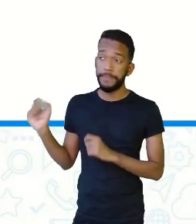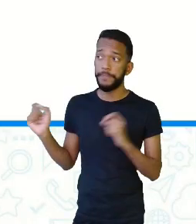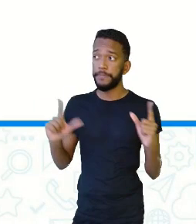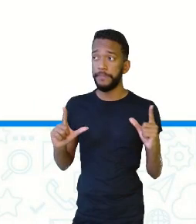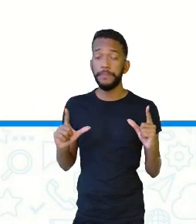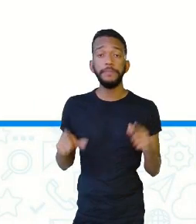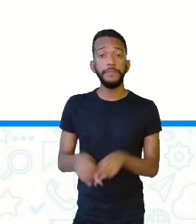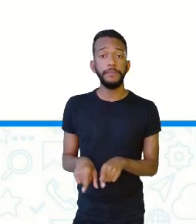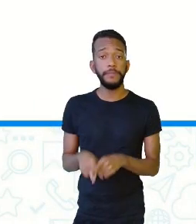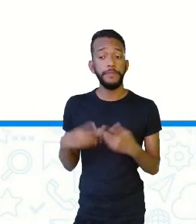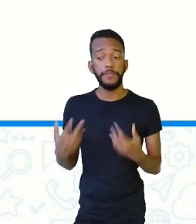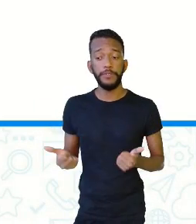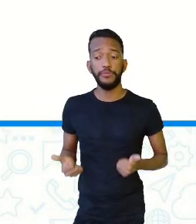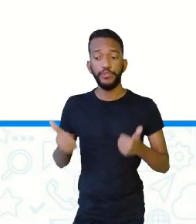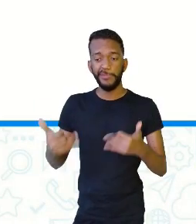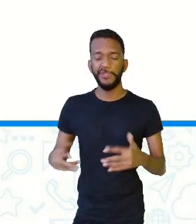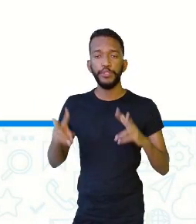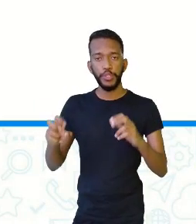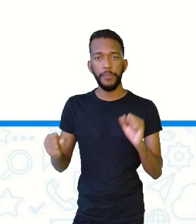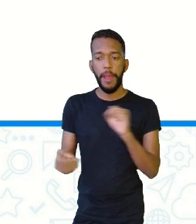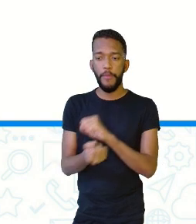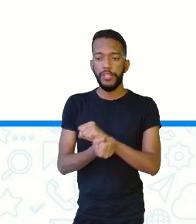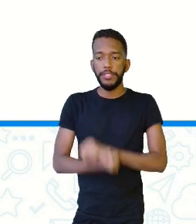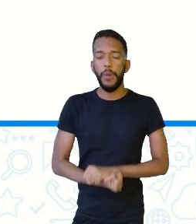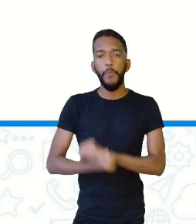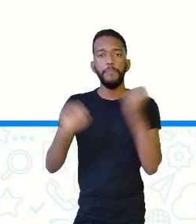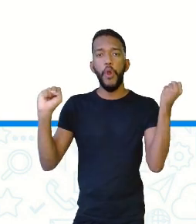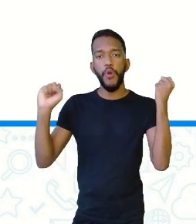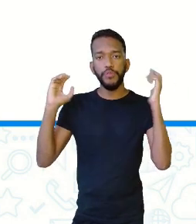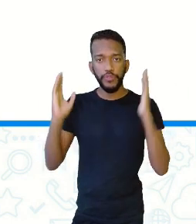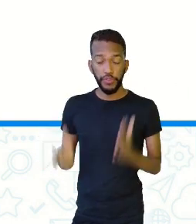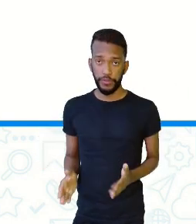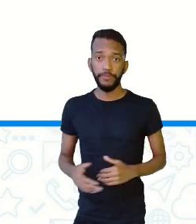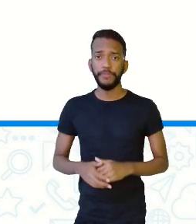gente fala sobre a abolição da escravatura. Veja bem,